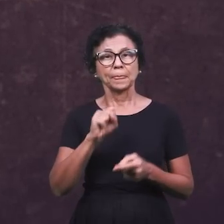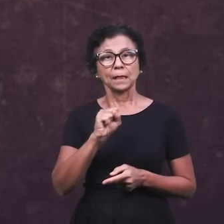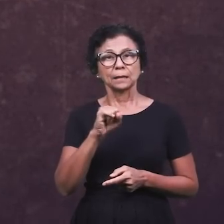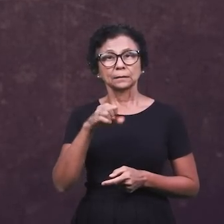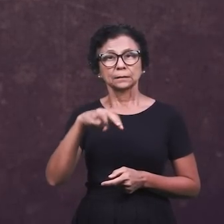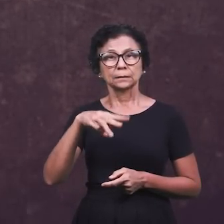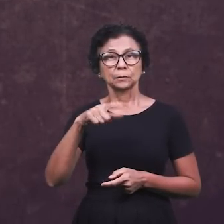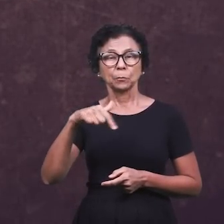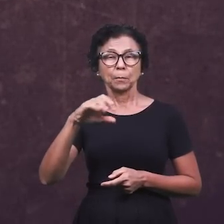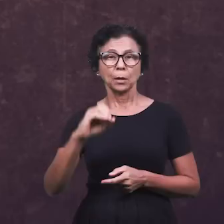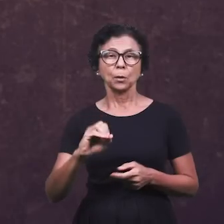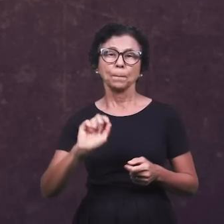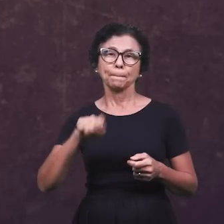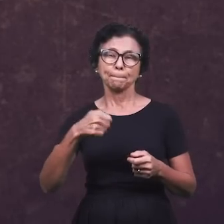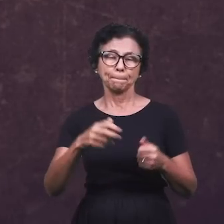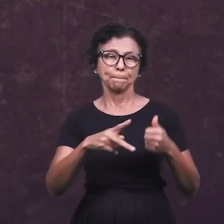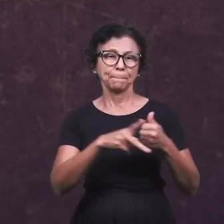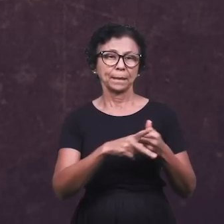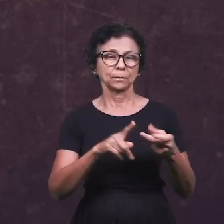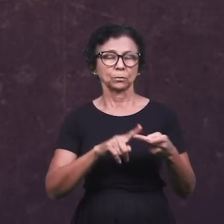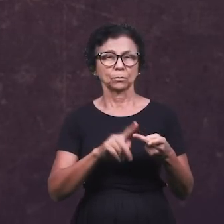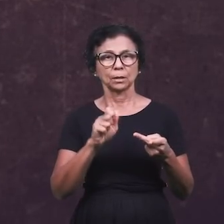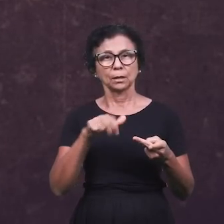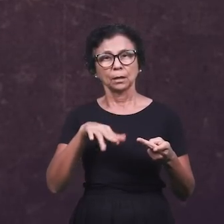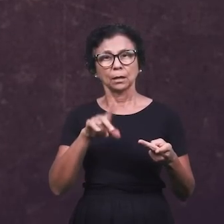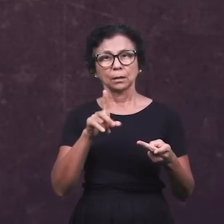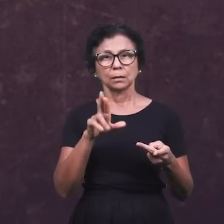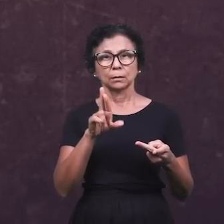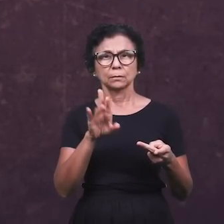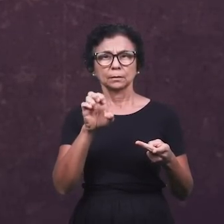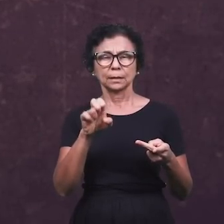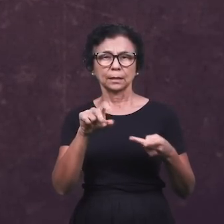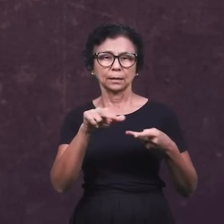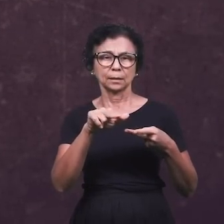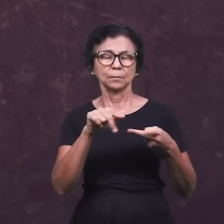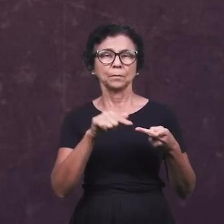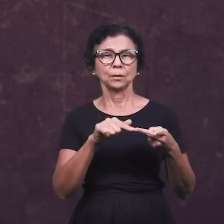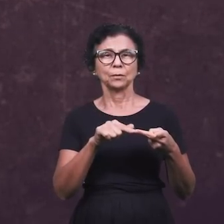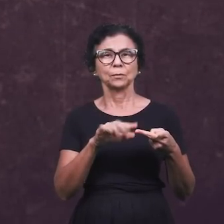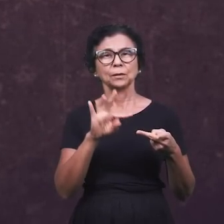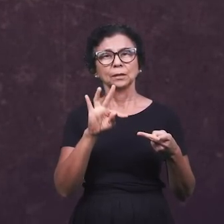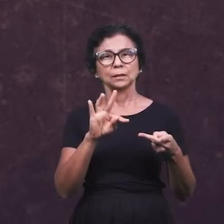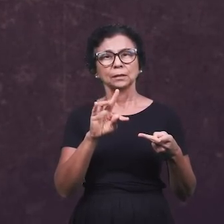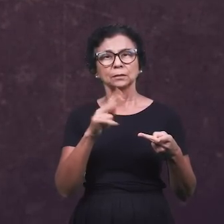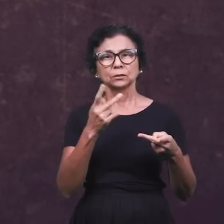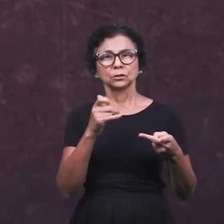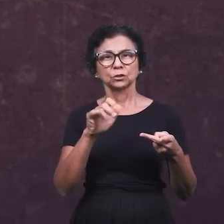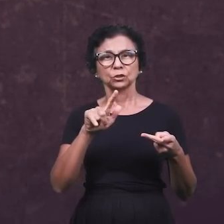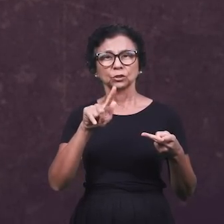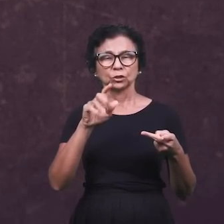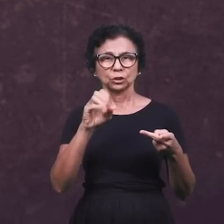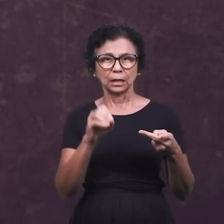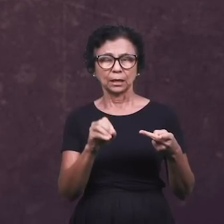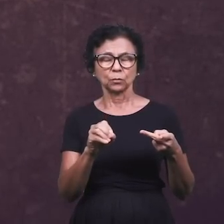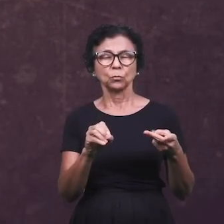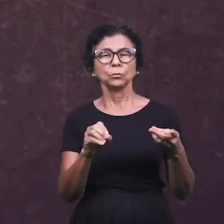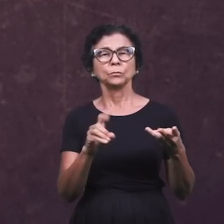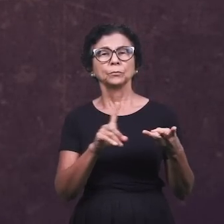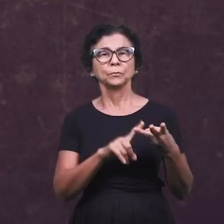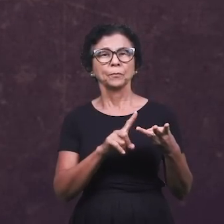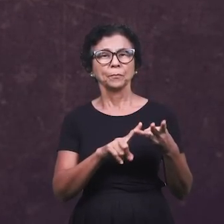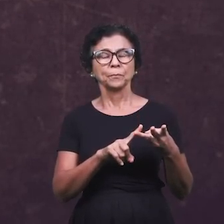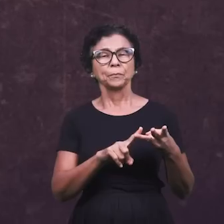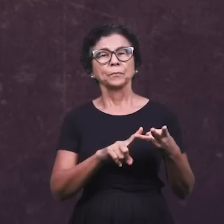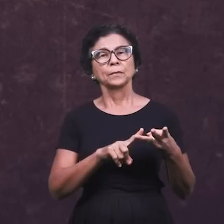Pedro, e André, seu irmão. Tiago, filho de Zebedeu, e João, seu